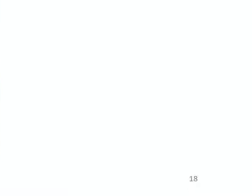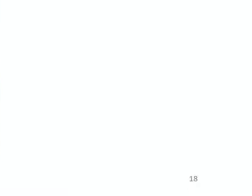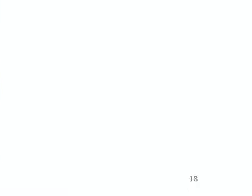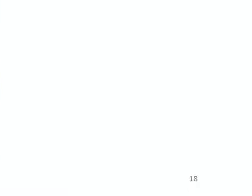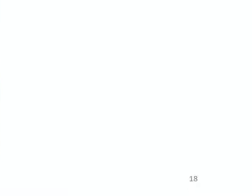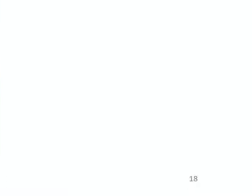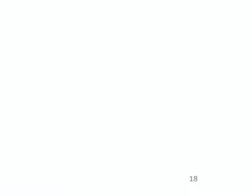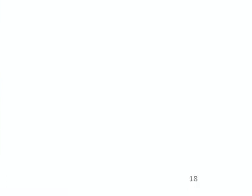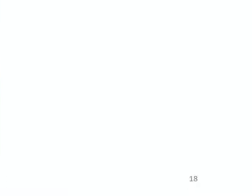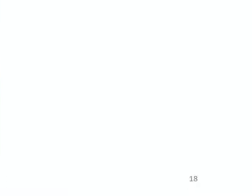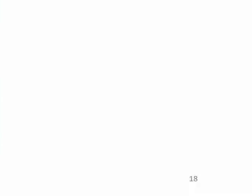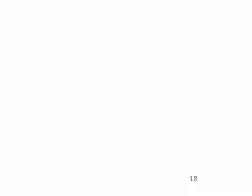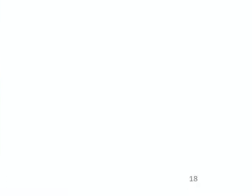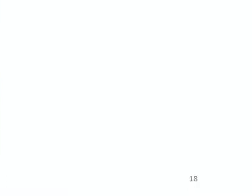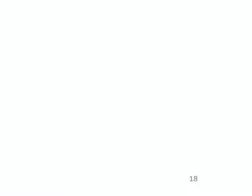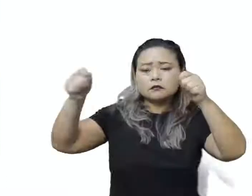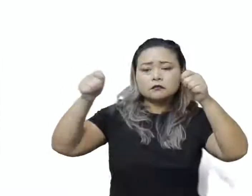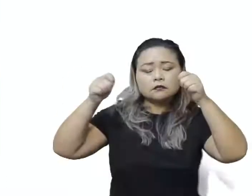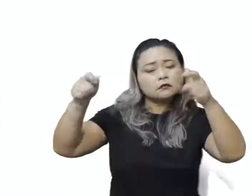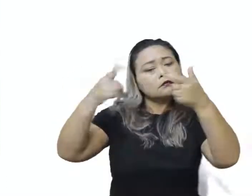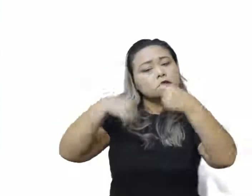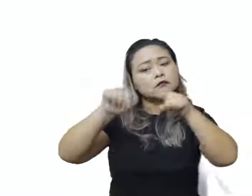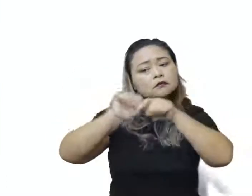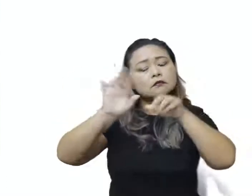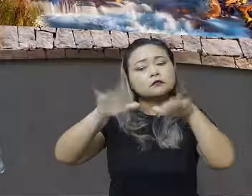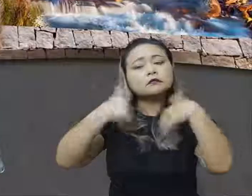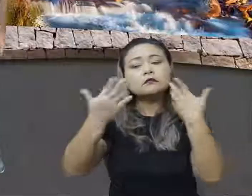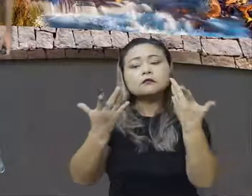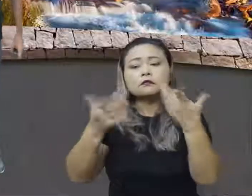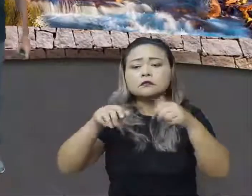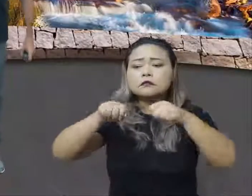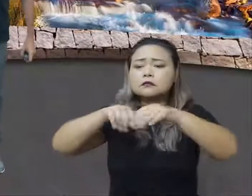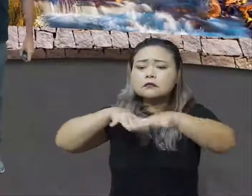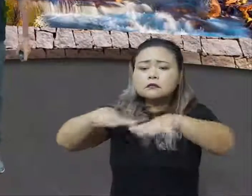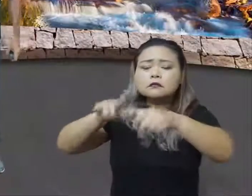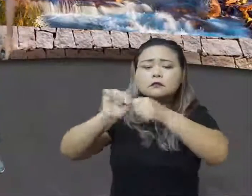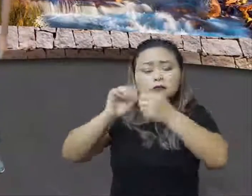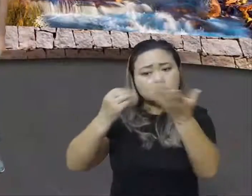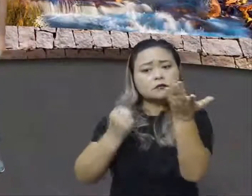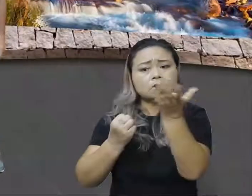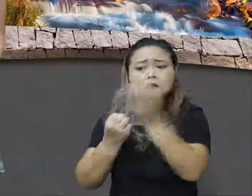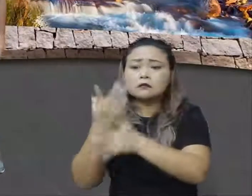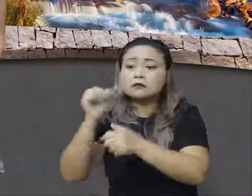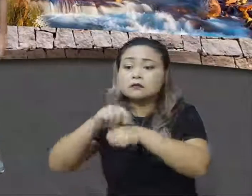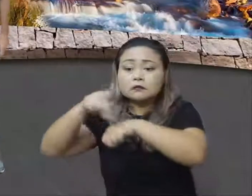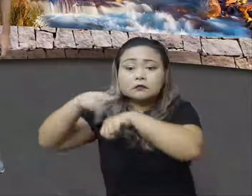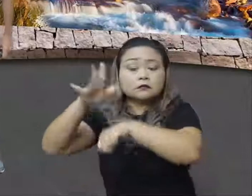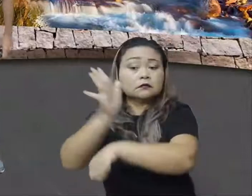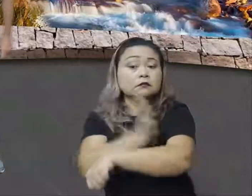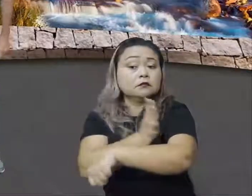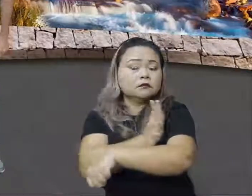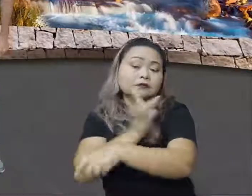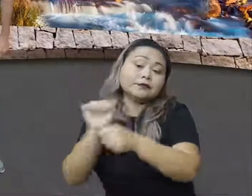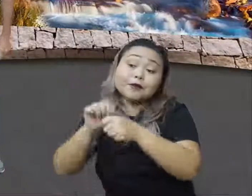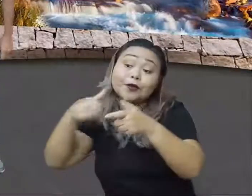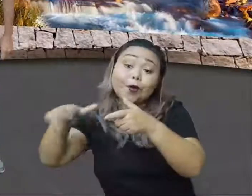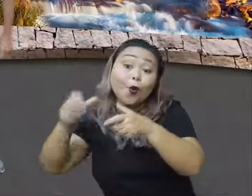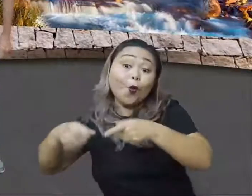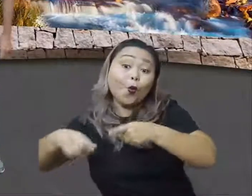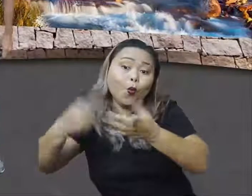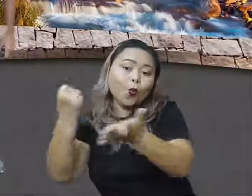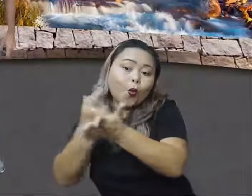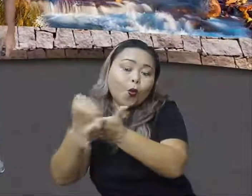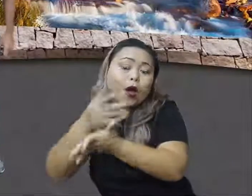ambientalistas. Claro que esses movimentos estão surgindo hoje nos países ricos, que são os grandes consumidores, como